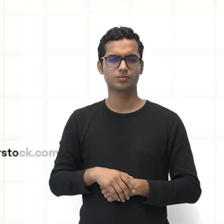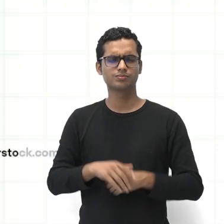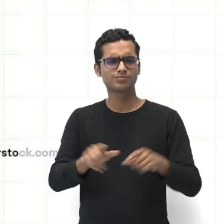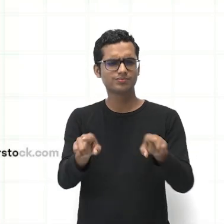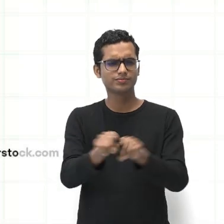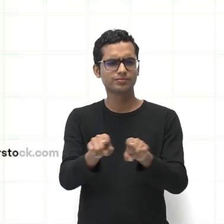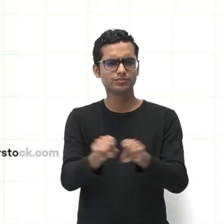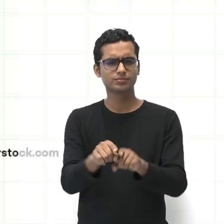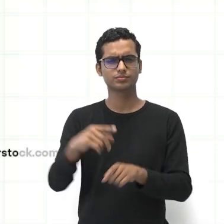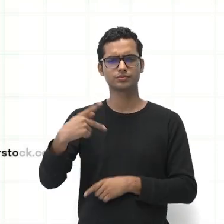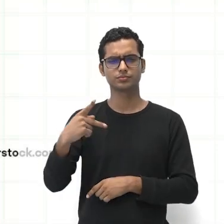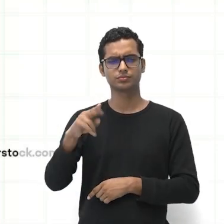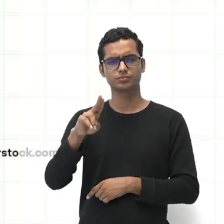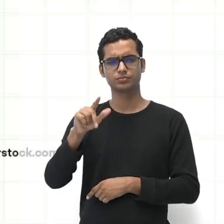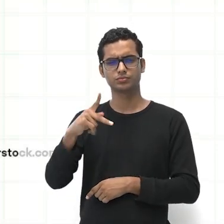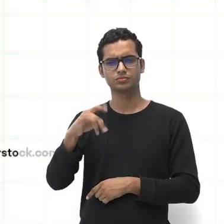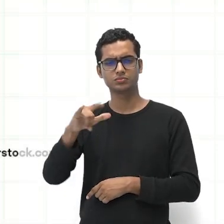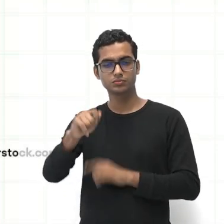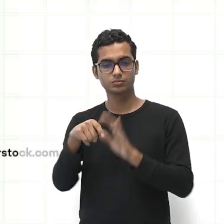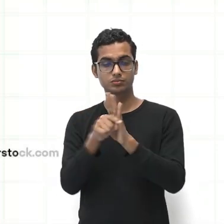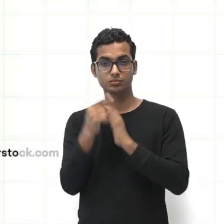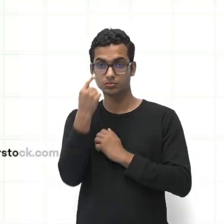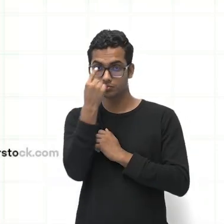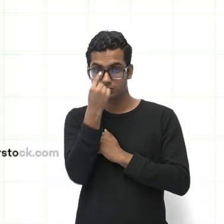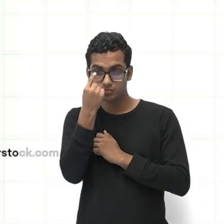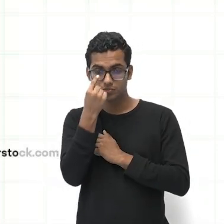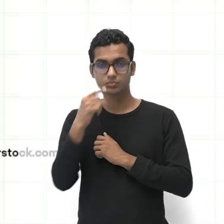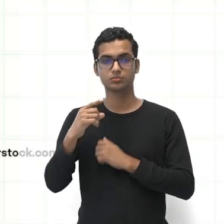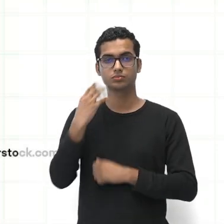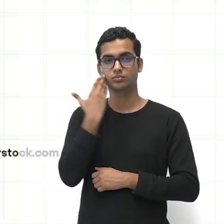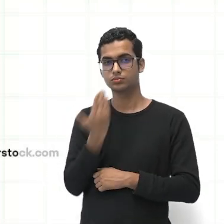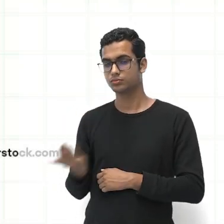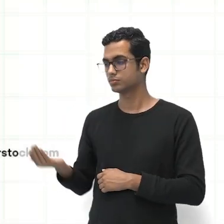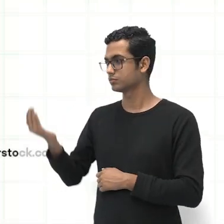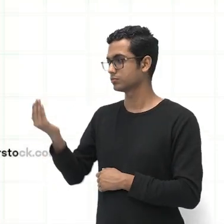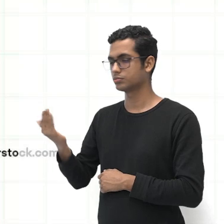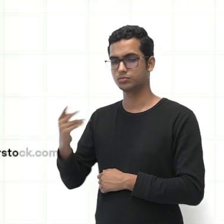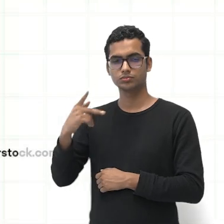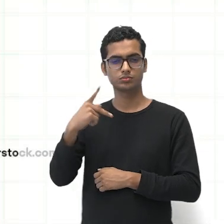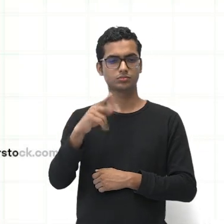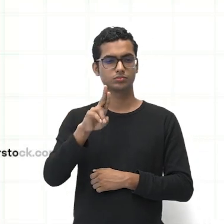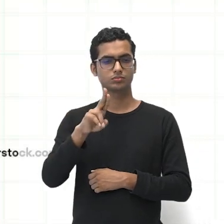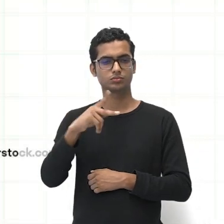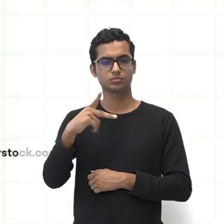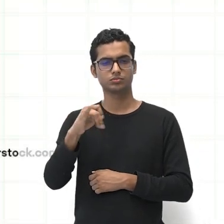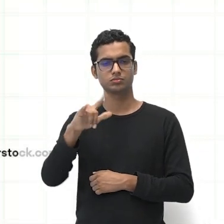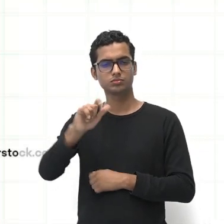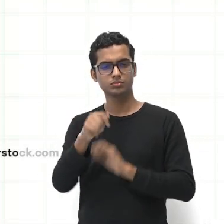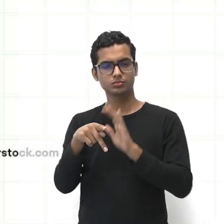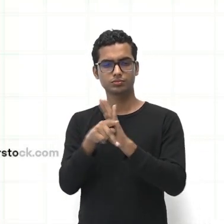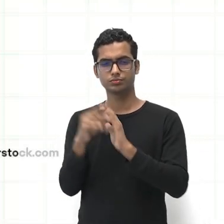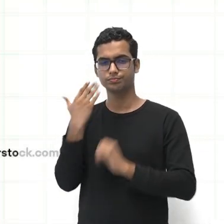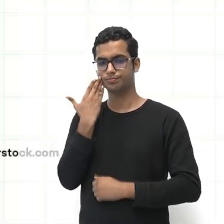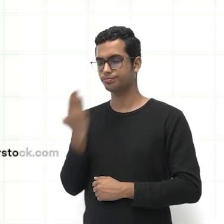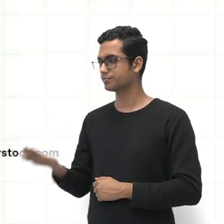professora, geralmente as pessoas, né, chamam de menina dos olhos, que é aquela parte